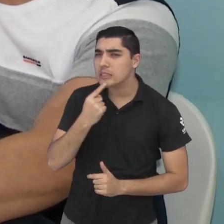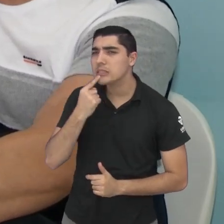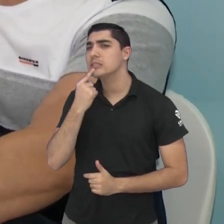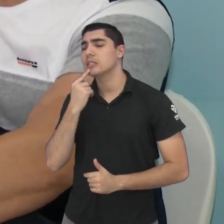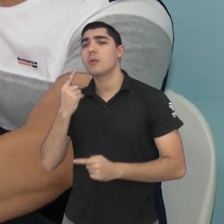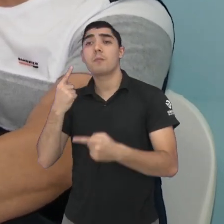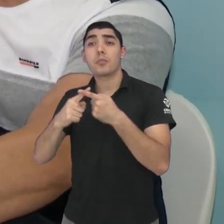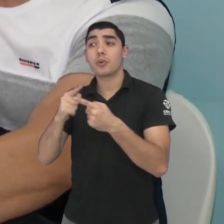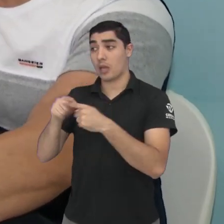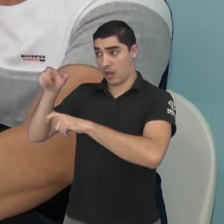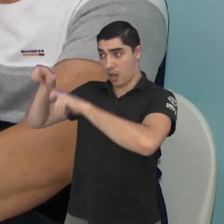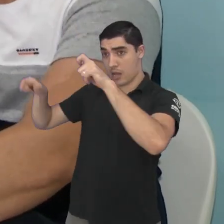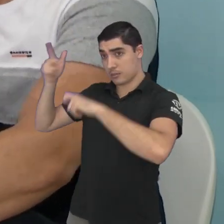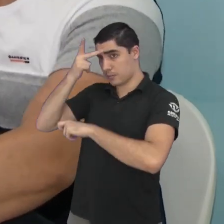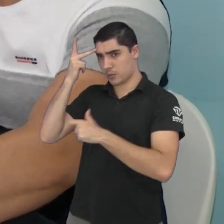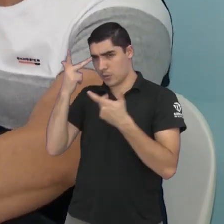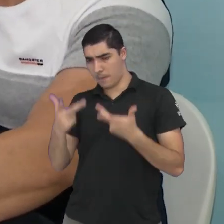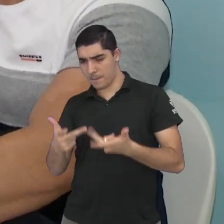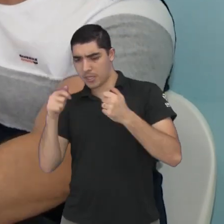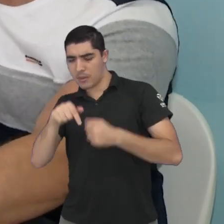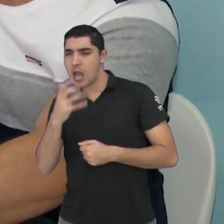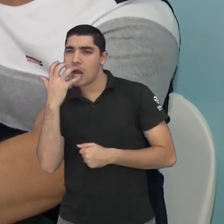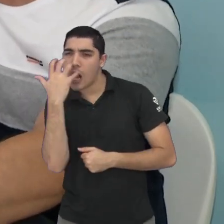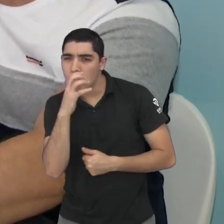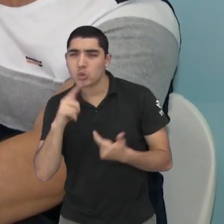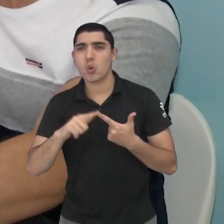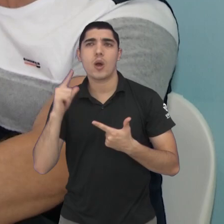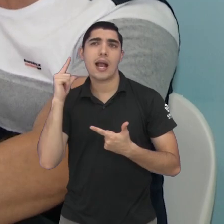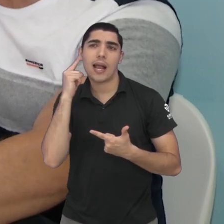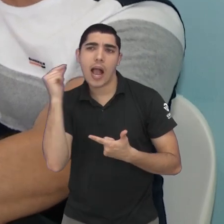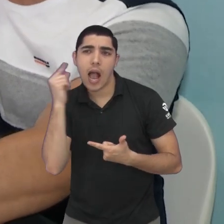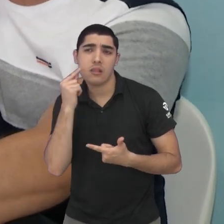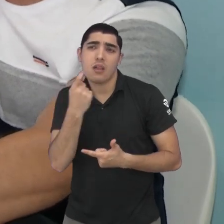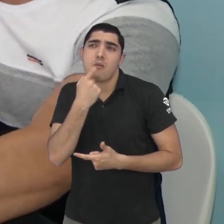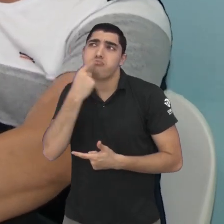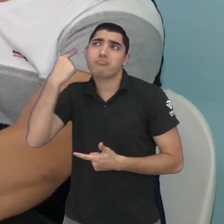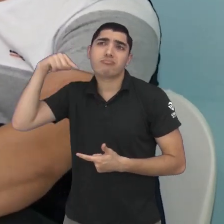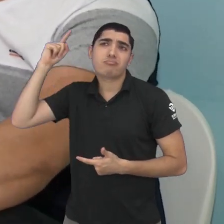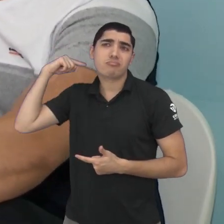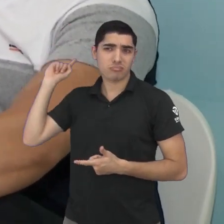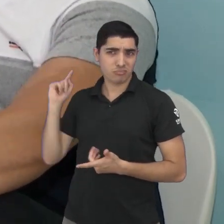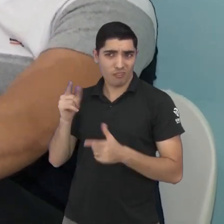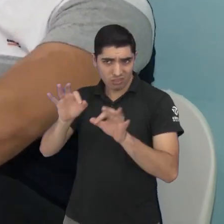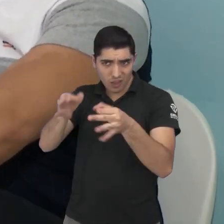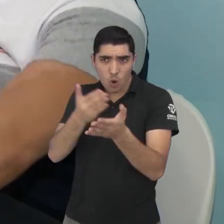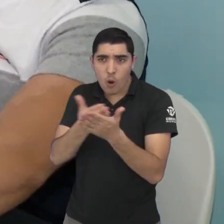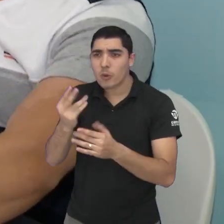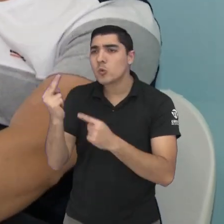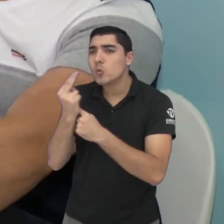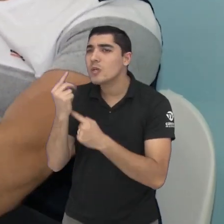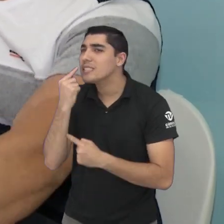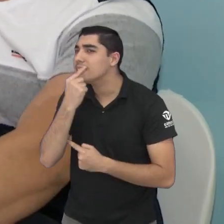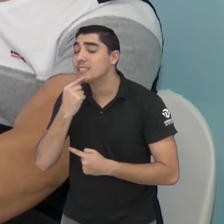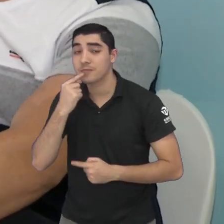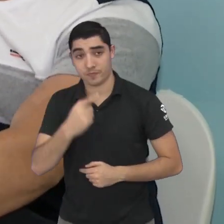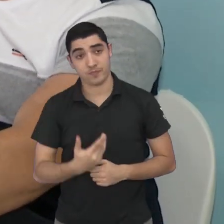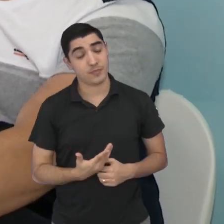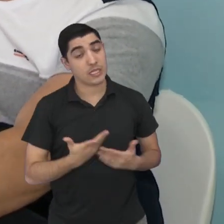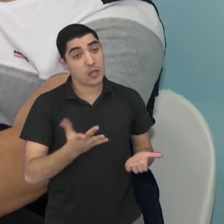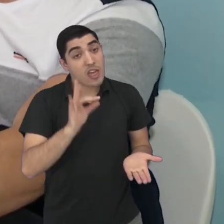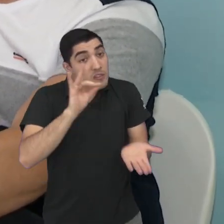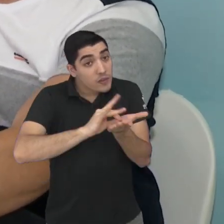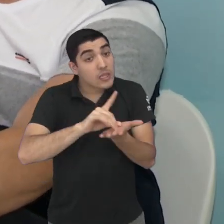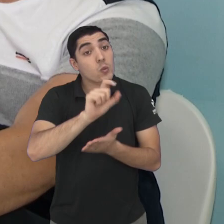atenção para essa área de cachorro, gato, de outros animais também recentemente, né? Na verdade, a especialidade